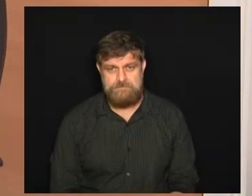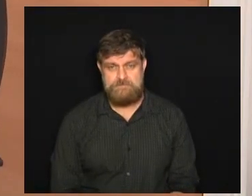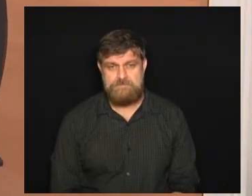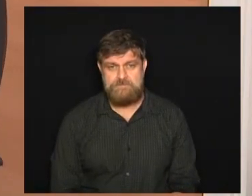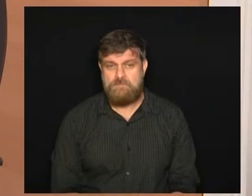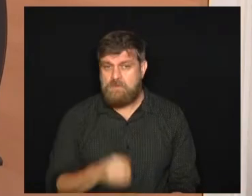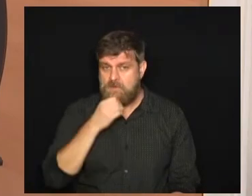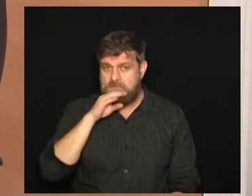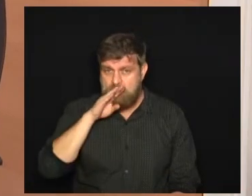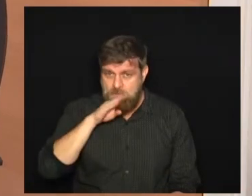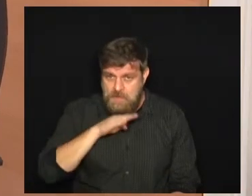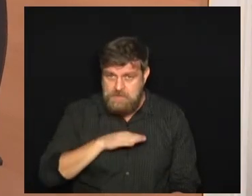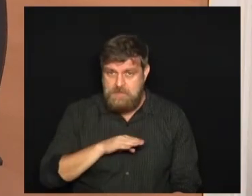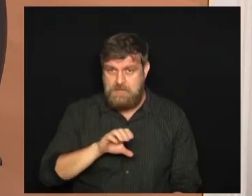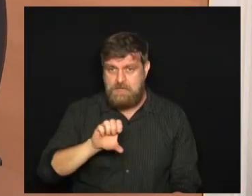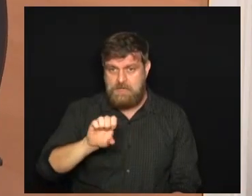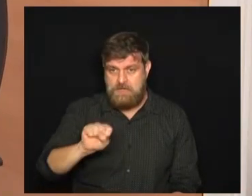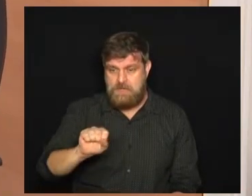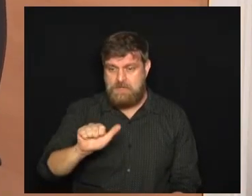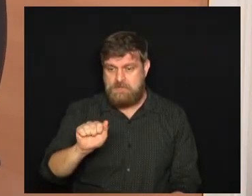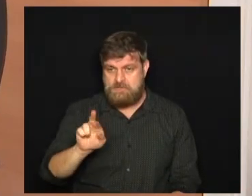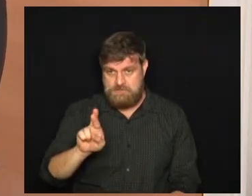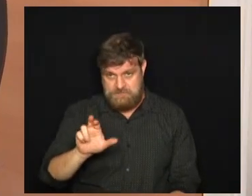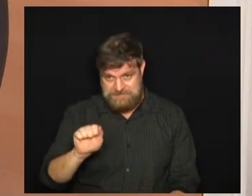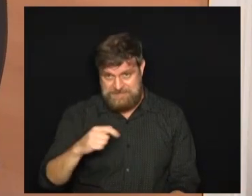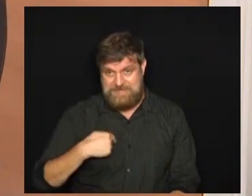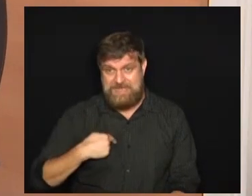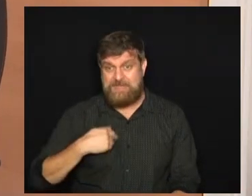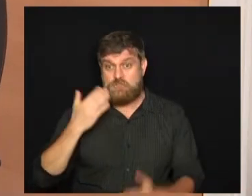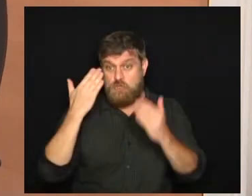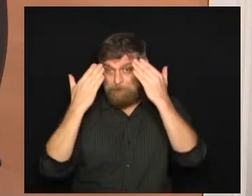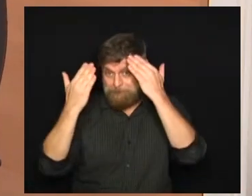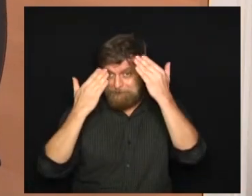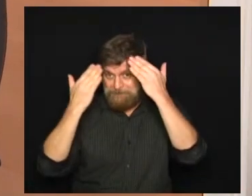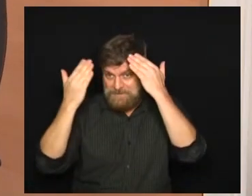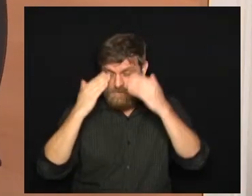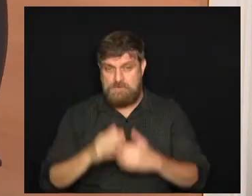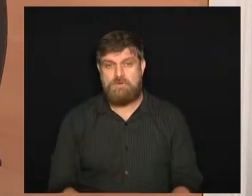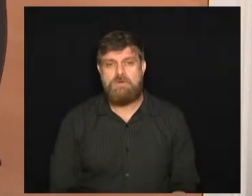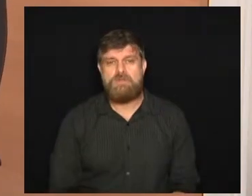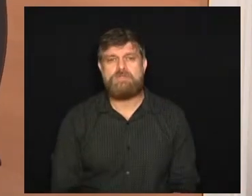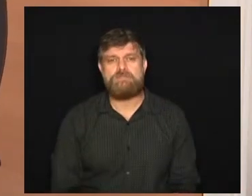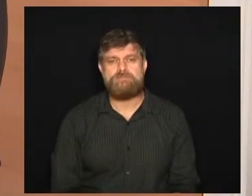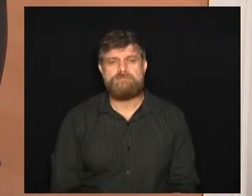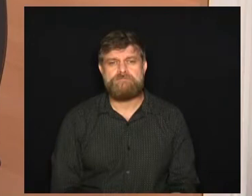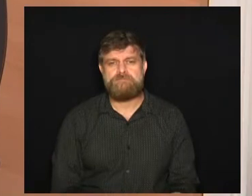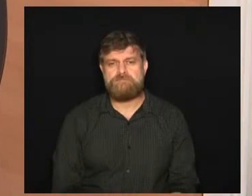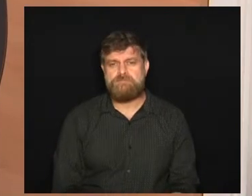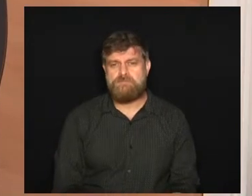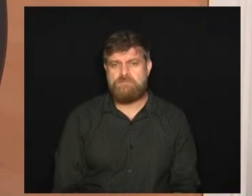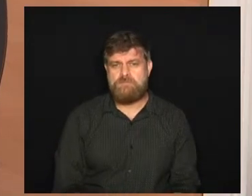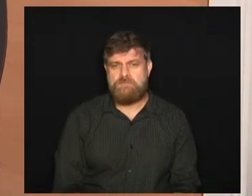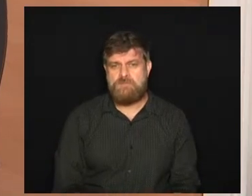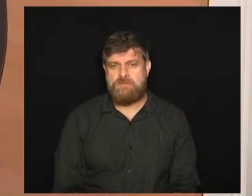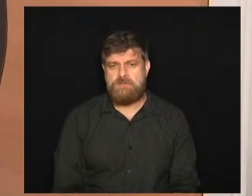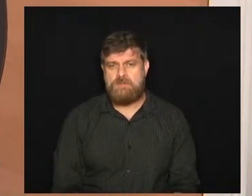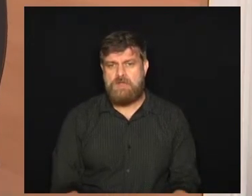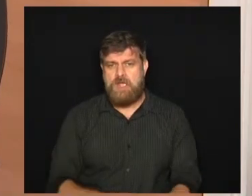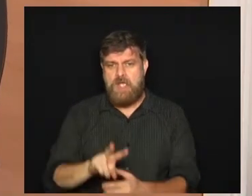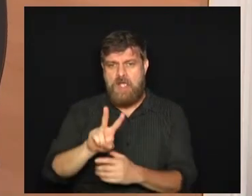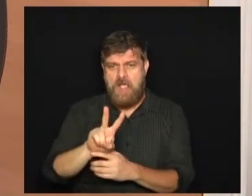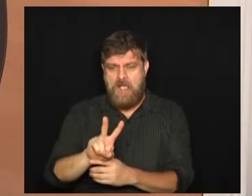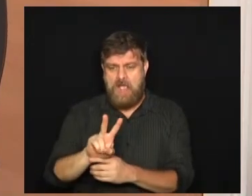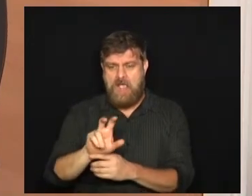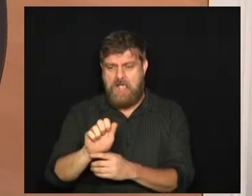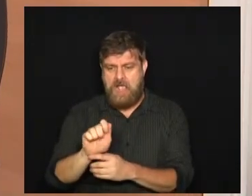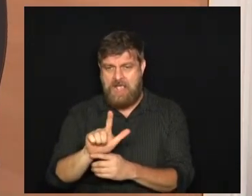Boa tarde, eu sou Sara, psicóloga da Pestalozzi e também da ADACAMP. Vocês compartilham essas vagas com as OSCs que